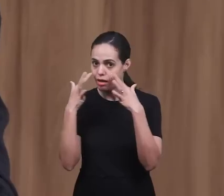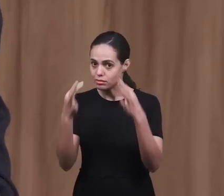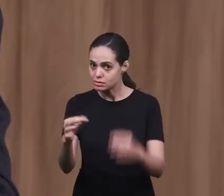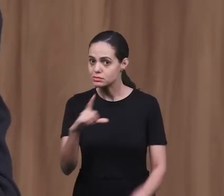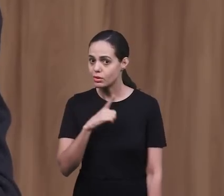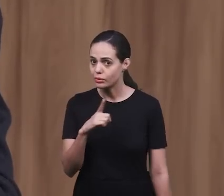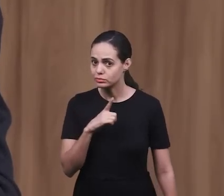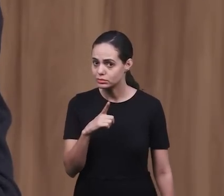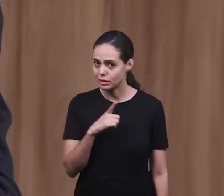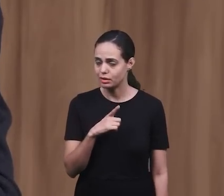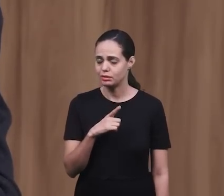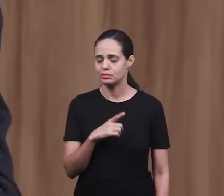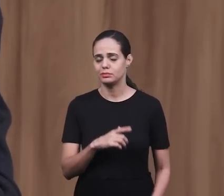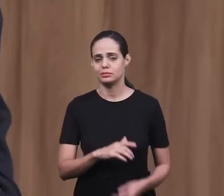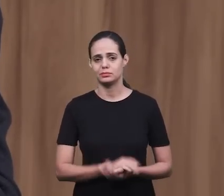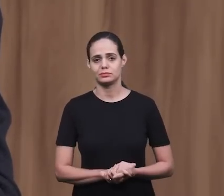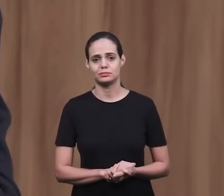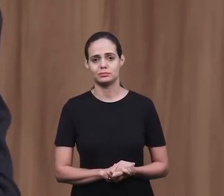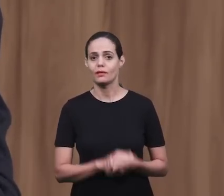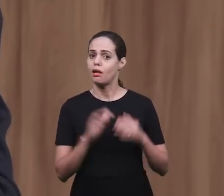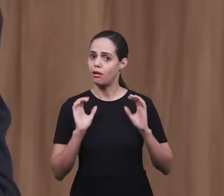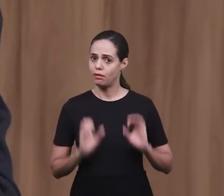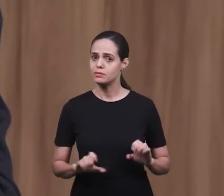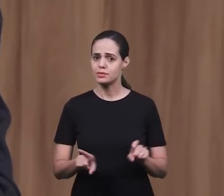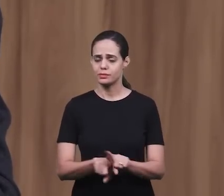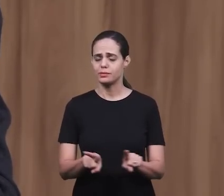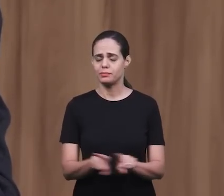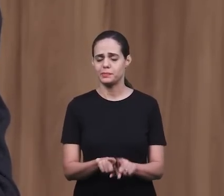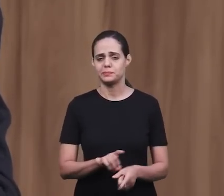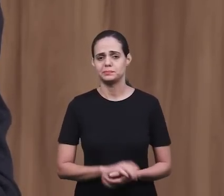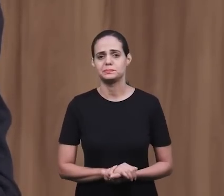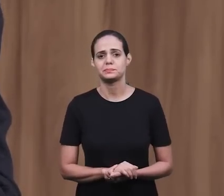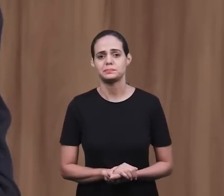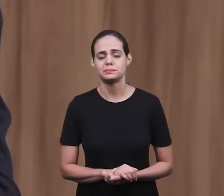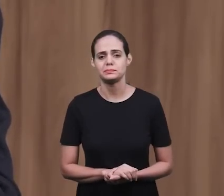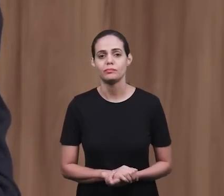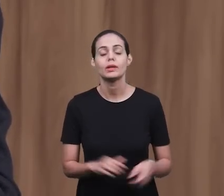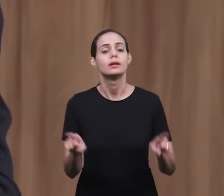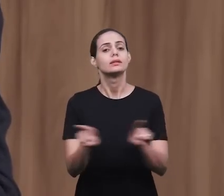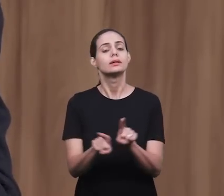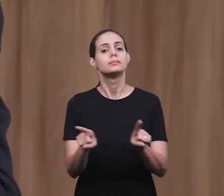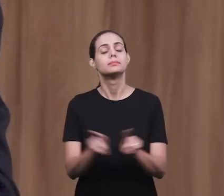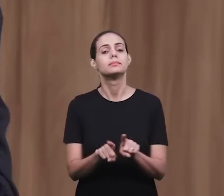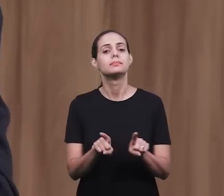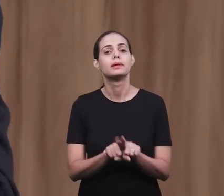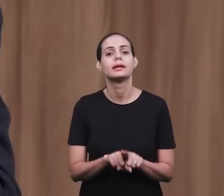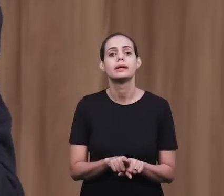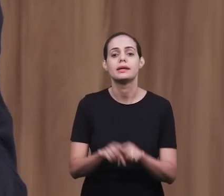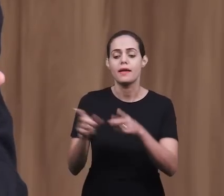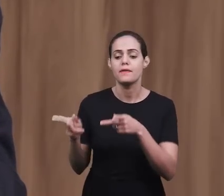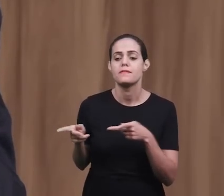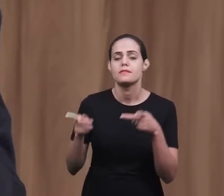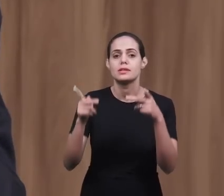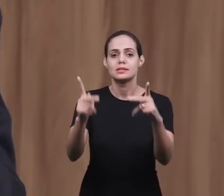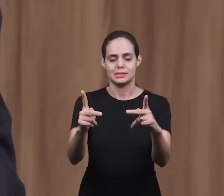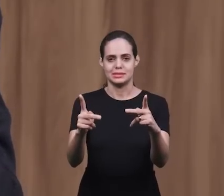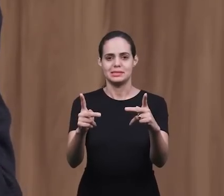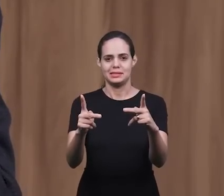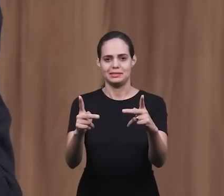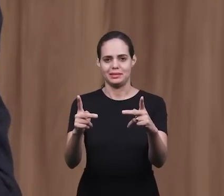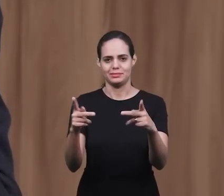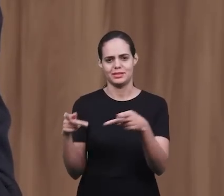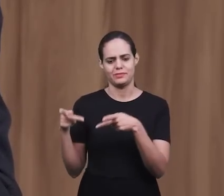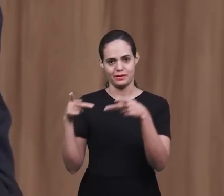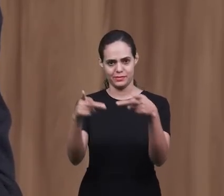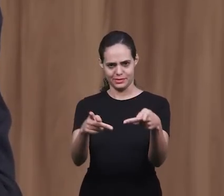até natural que os irmãos, quando se trata de uma visita de um pastor, os irmãos queiram dar um agrado ao pastor. Isso é uma coisa